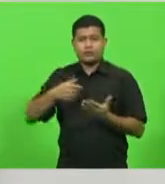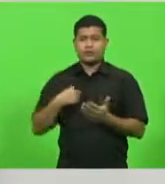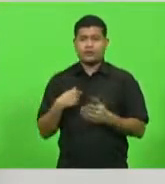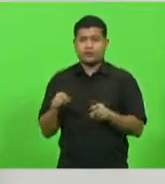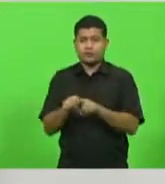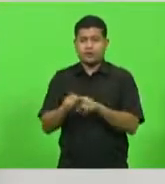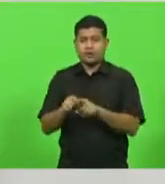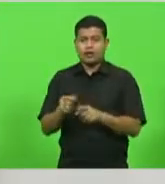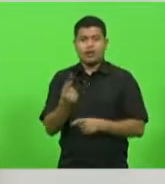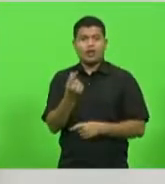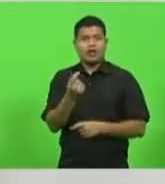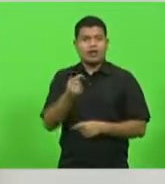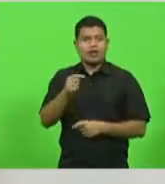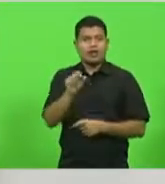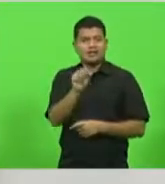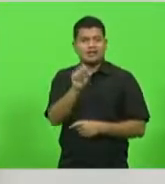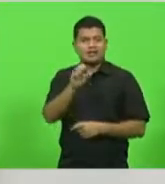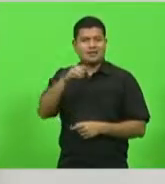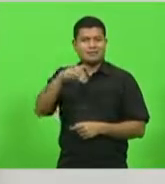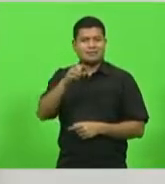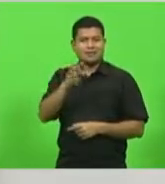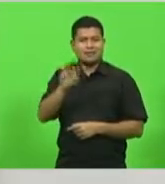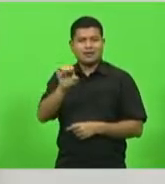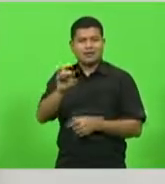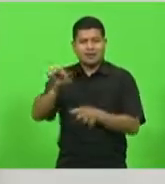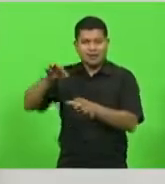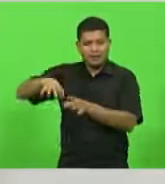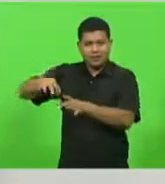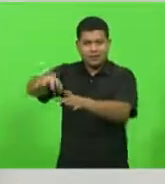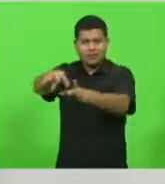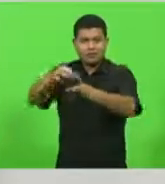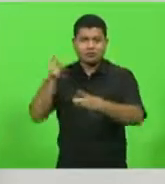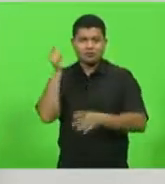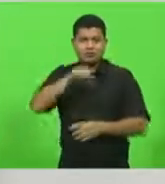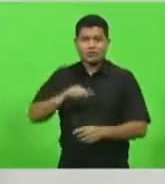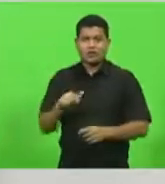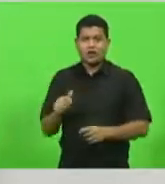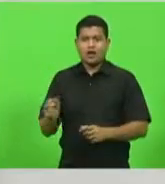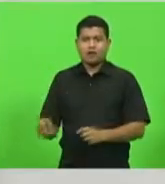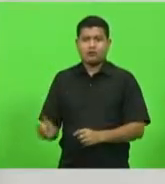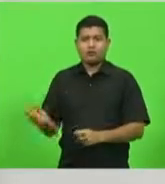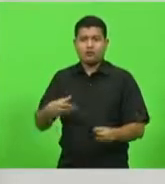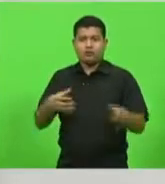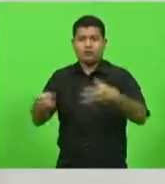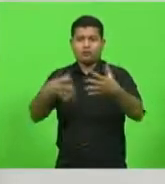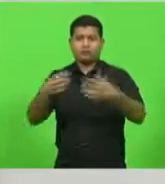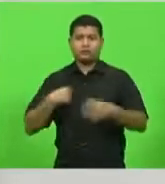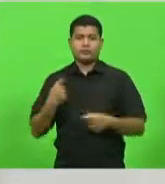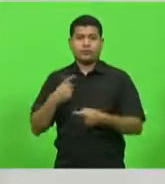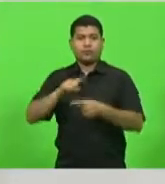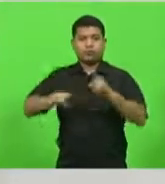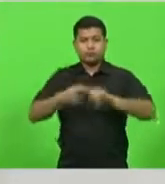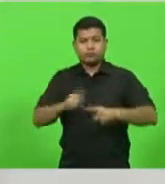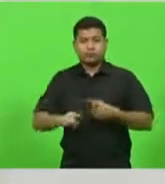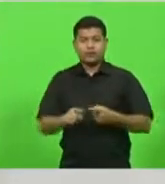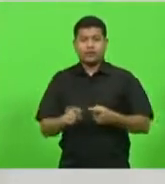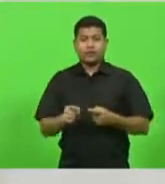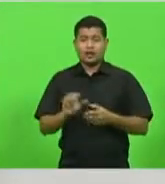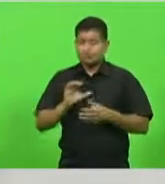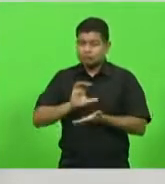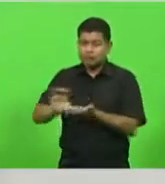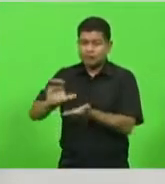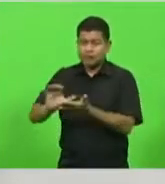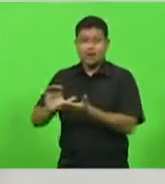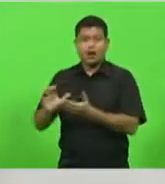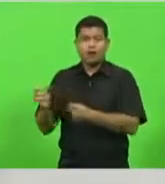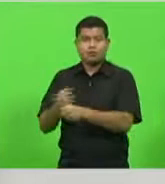foram distribuídas para recuperação do plantio, equipamentos e materiais foram destinados à reconstrução de